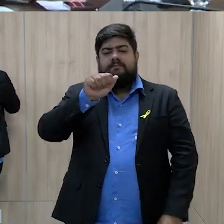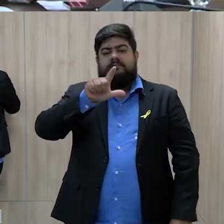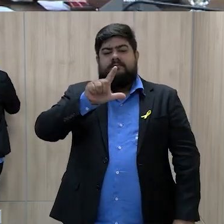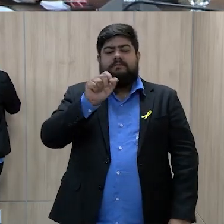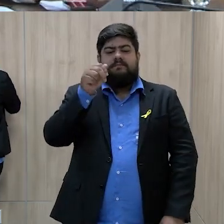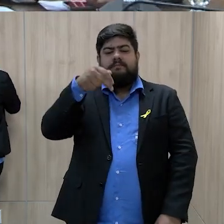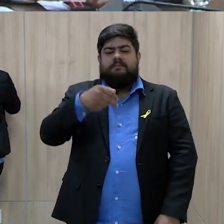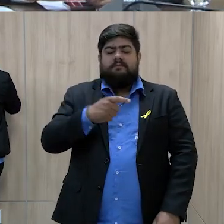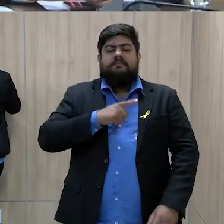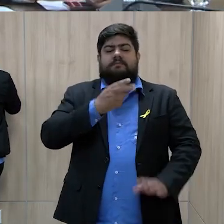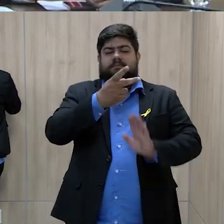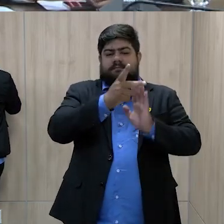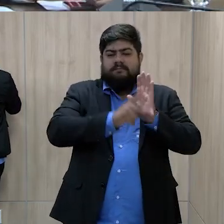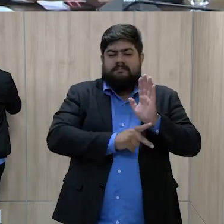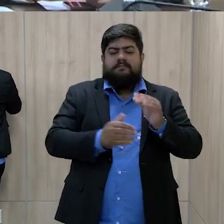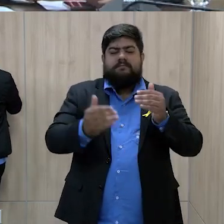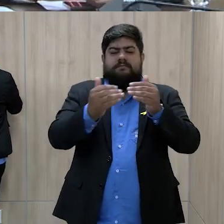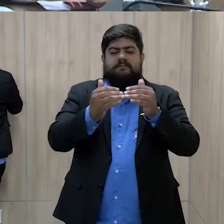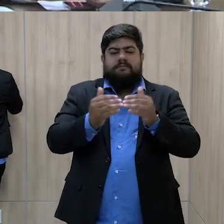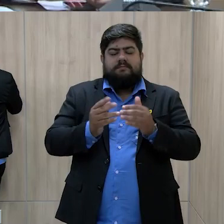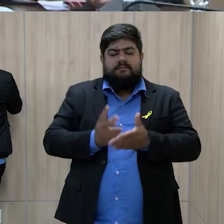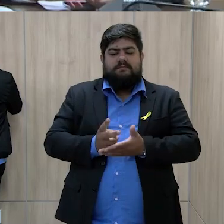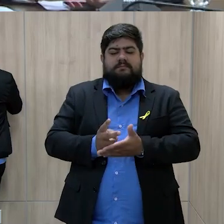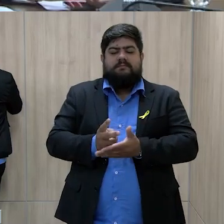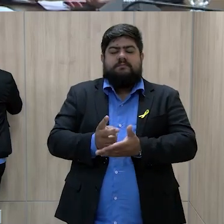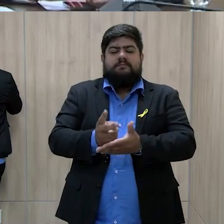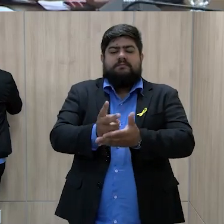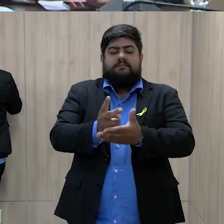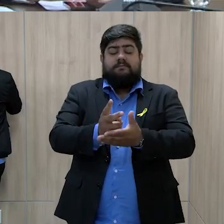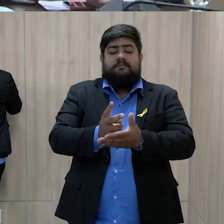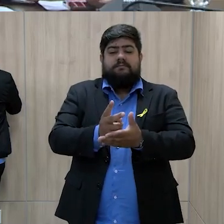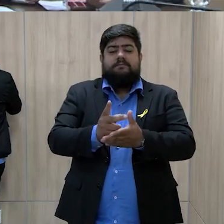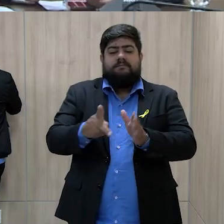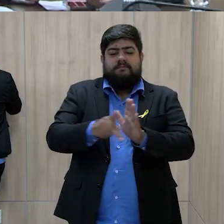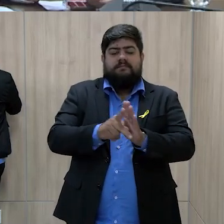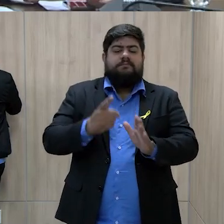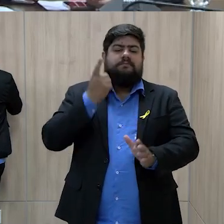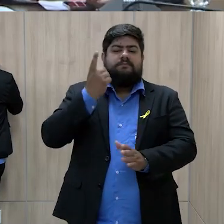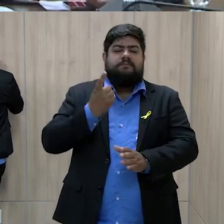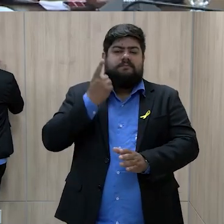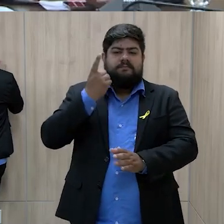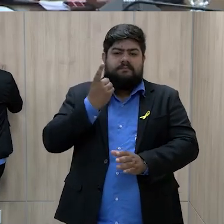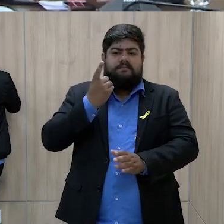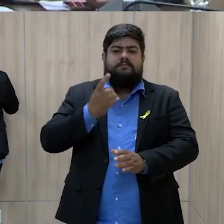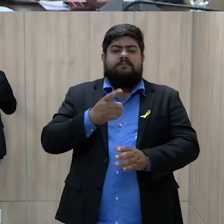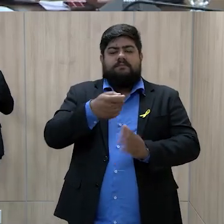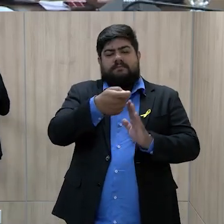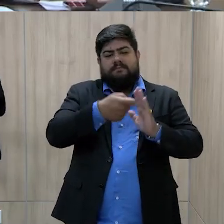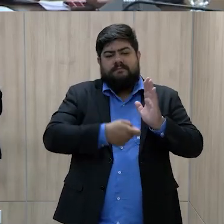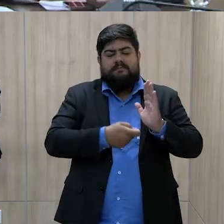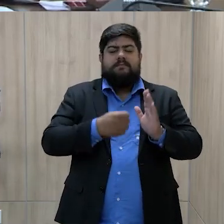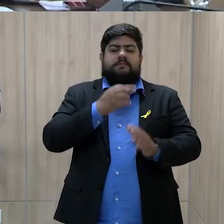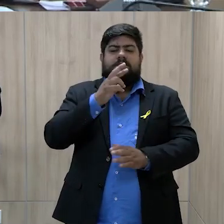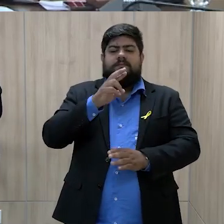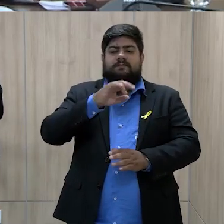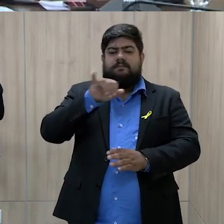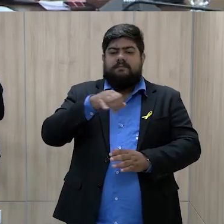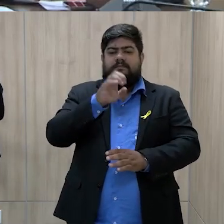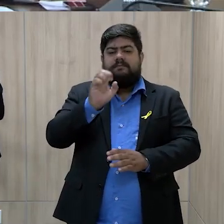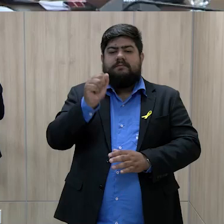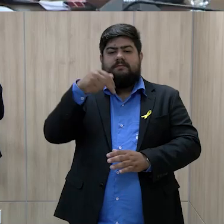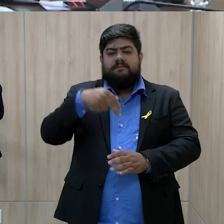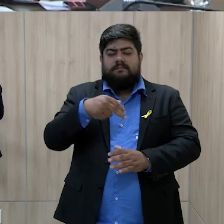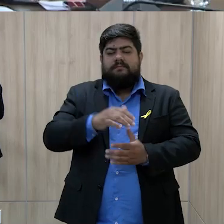Deputado Alan Queiroz recebe o parecer favorável do eminente Deputado relator